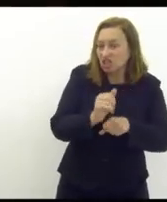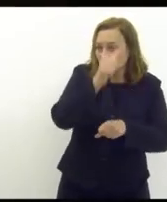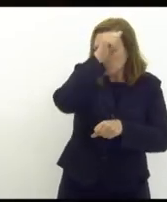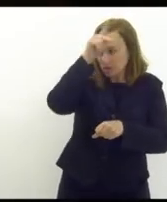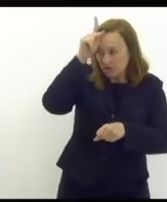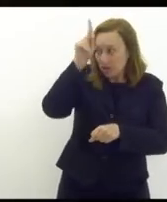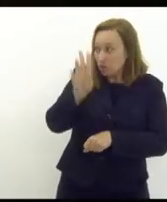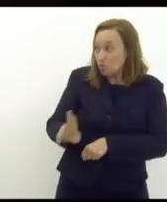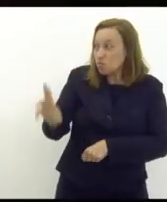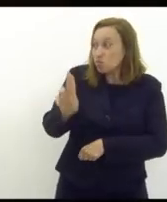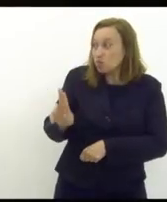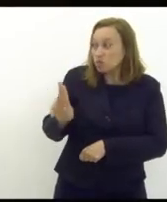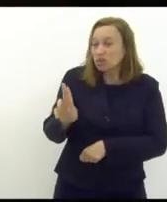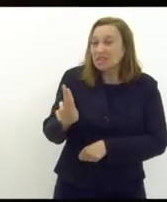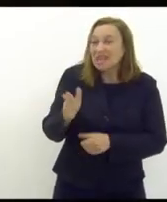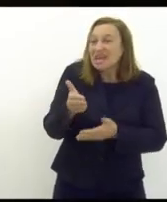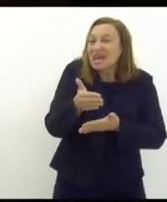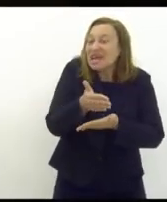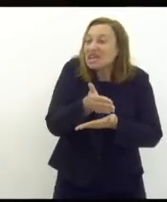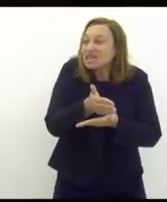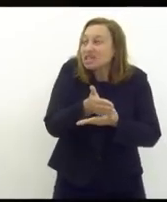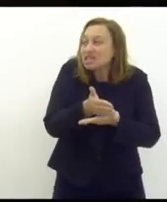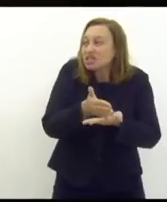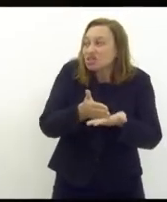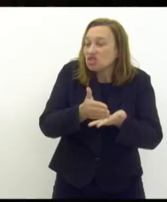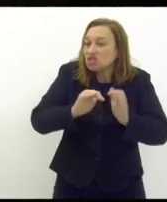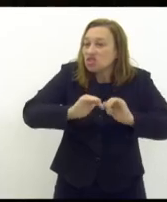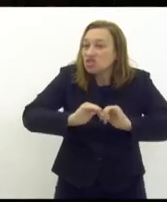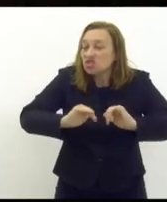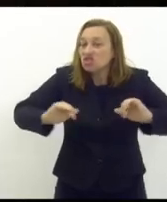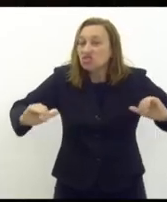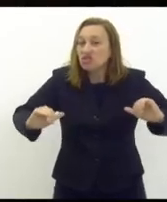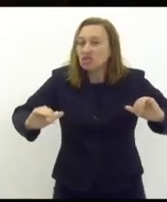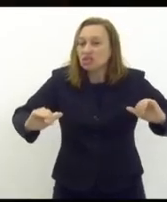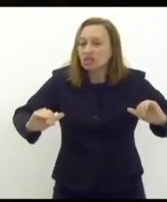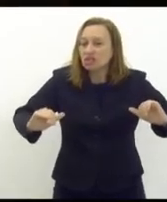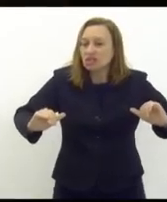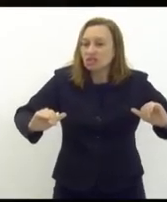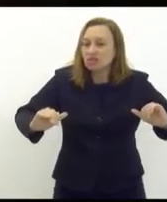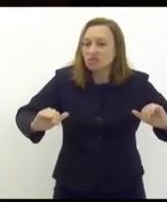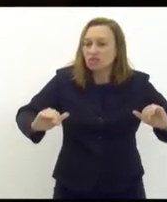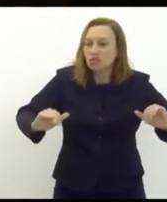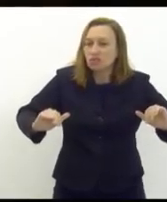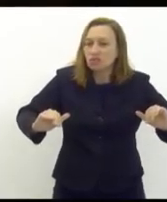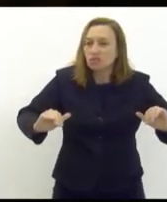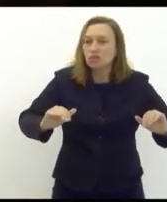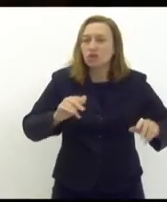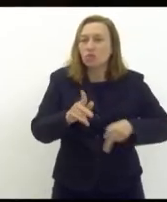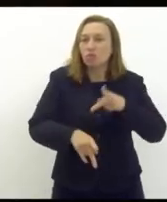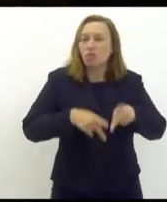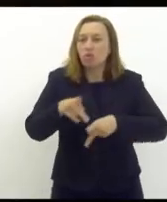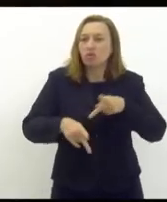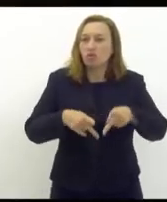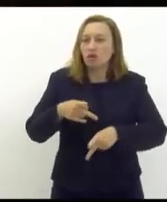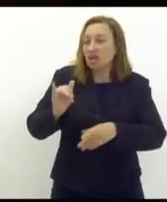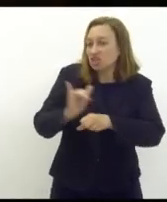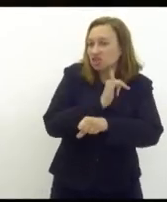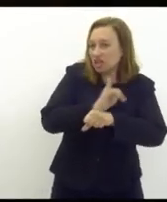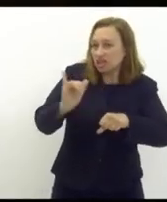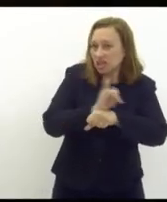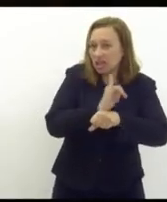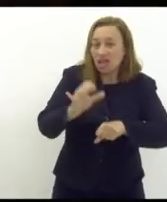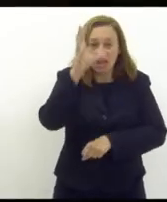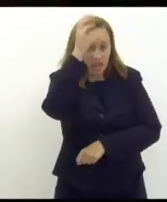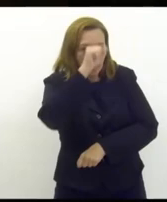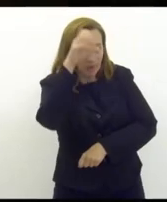é de dividir a população a estratégia que o prefeito usa que aprendeu